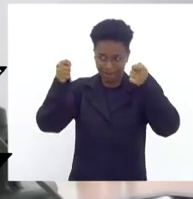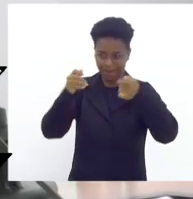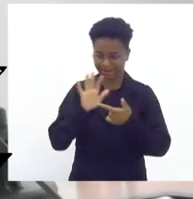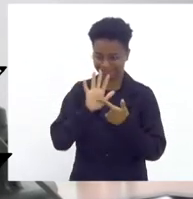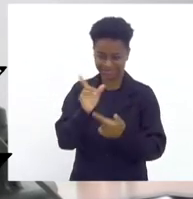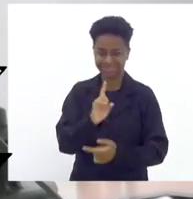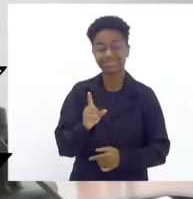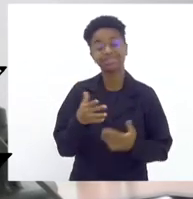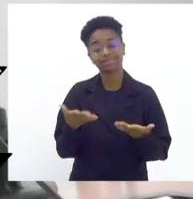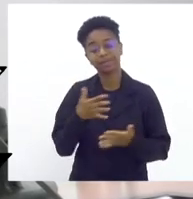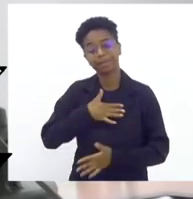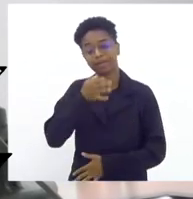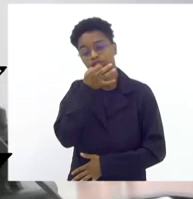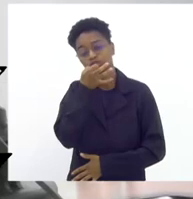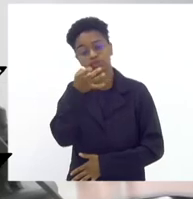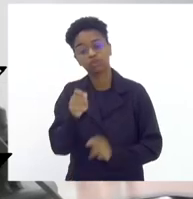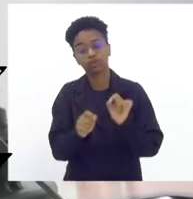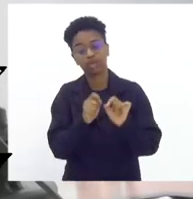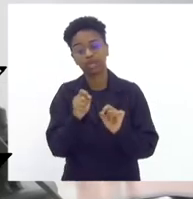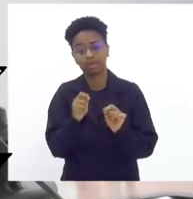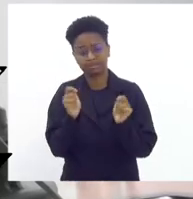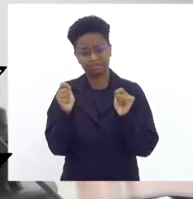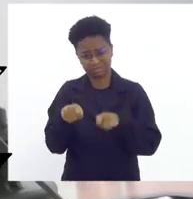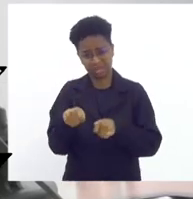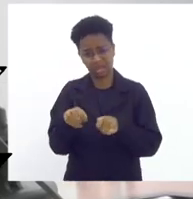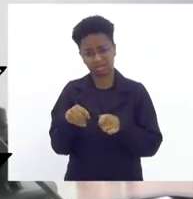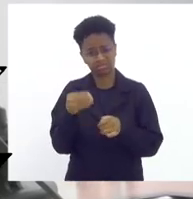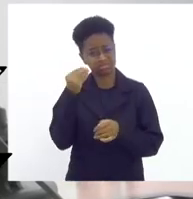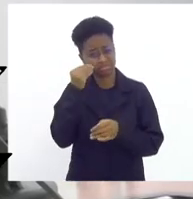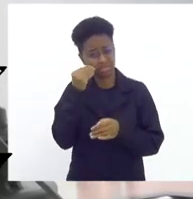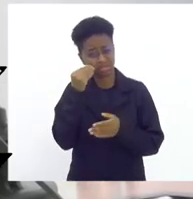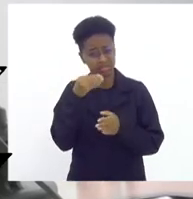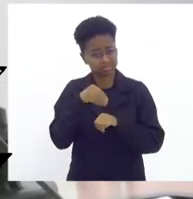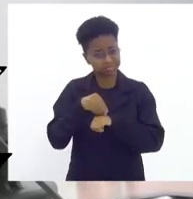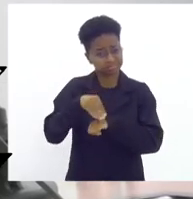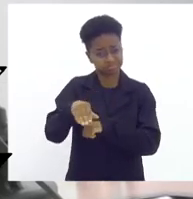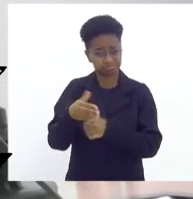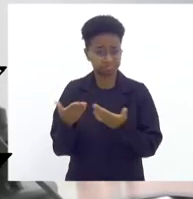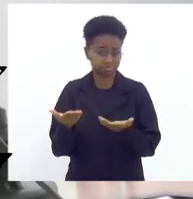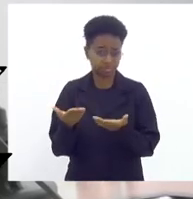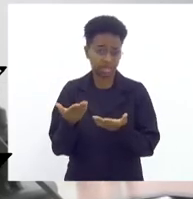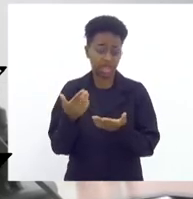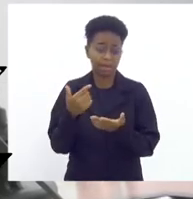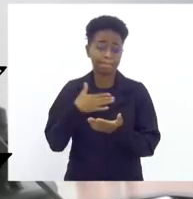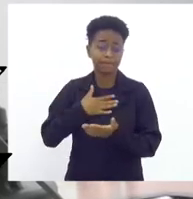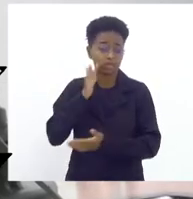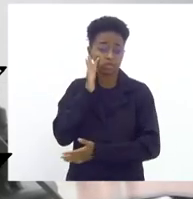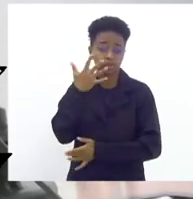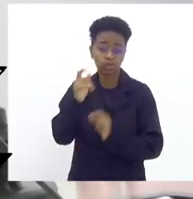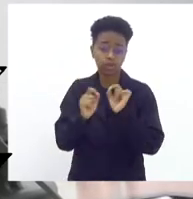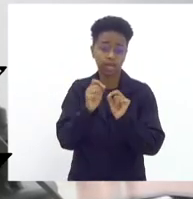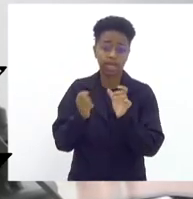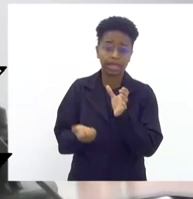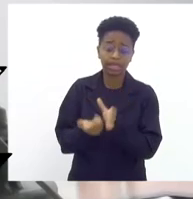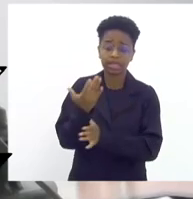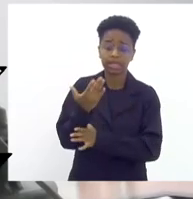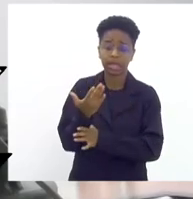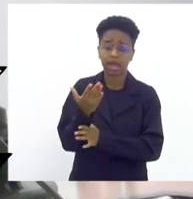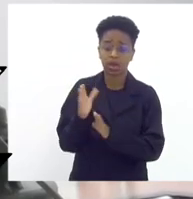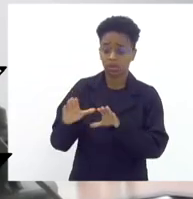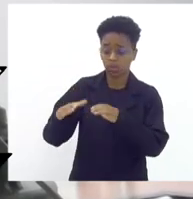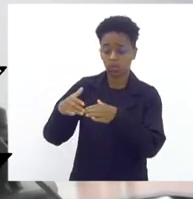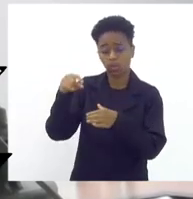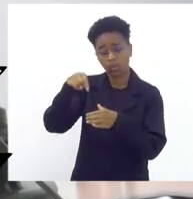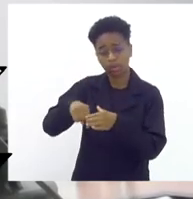a sugestão a Dani diz que a gente pode encaminhar né acho que a sugestão de encaminhamento que eu tenho é a gente criar hoje uma uma frente aqui